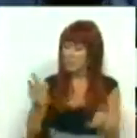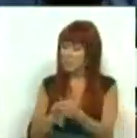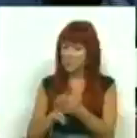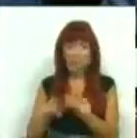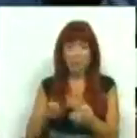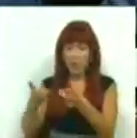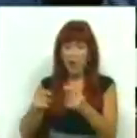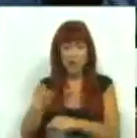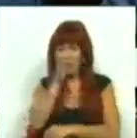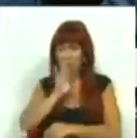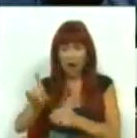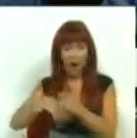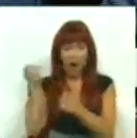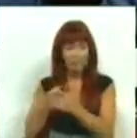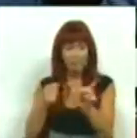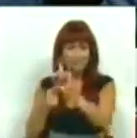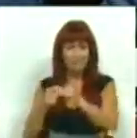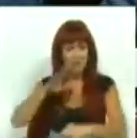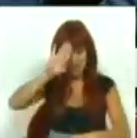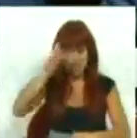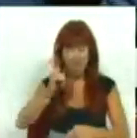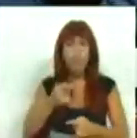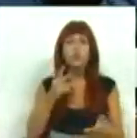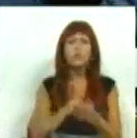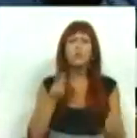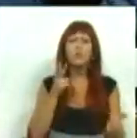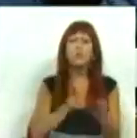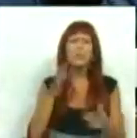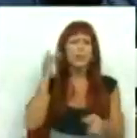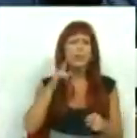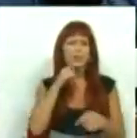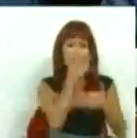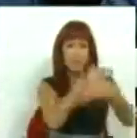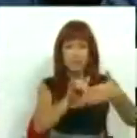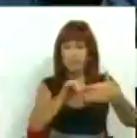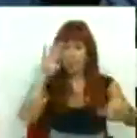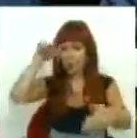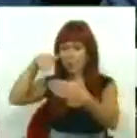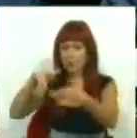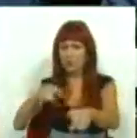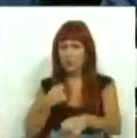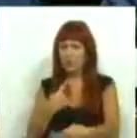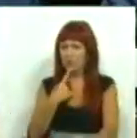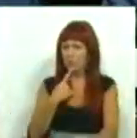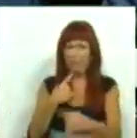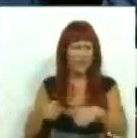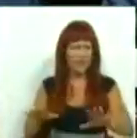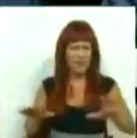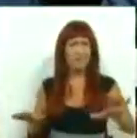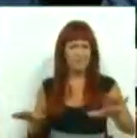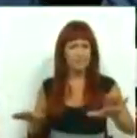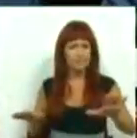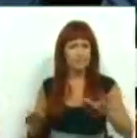aprovados e não em orçamentos executados, o que, se soubermos os verdadeiros números, poderá levar a rácios e conclusões consideravelmente